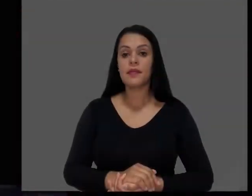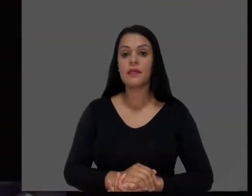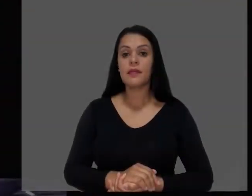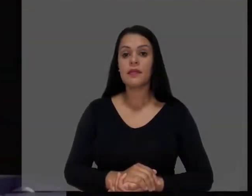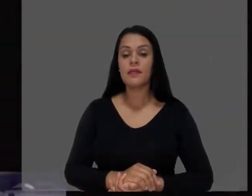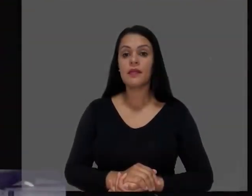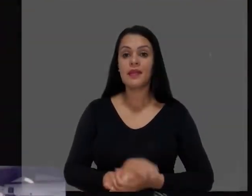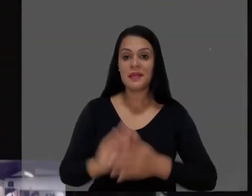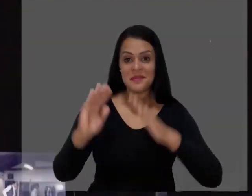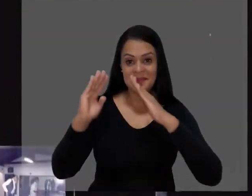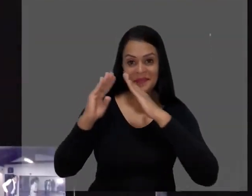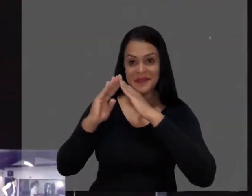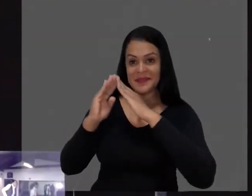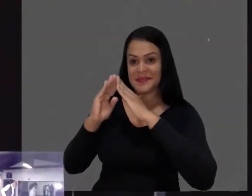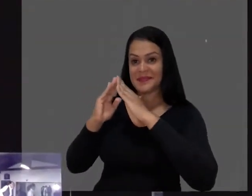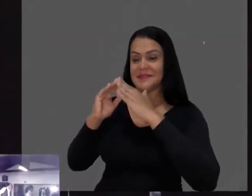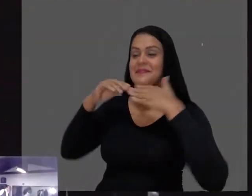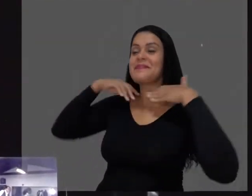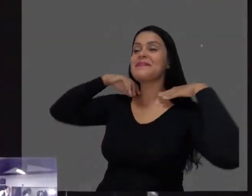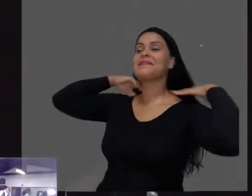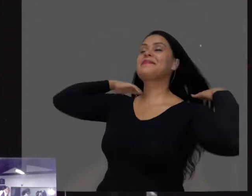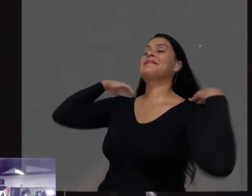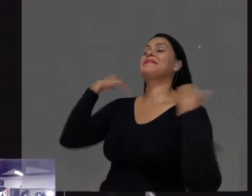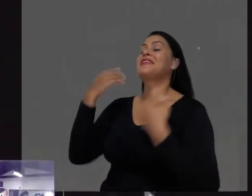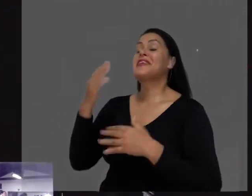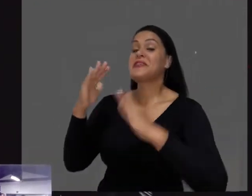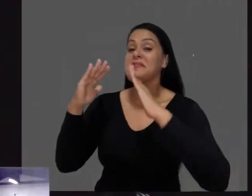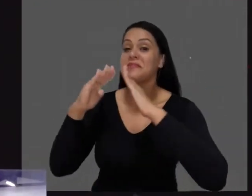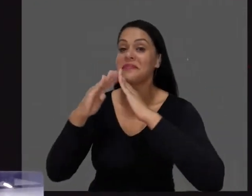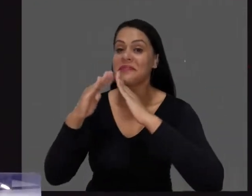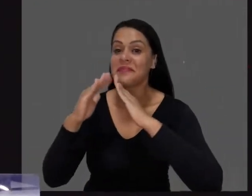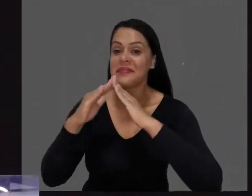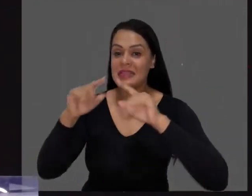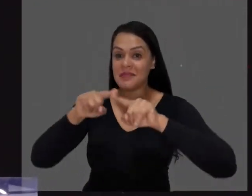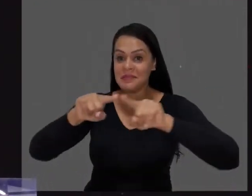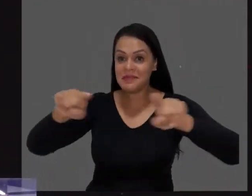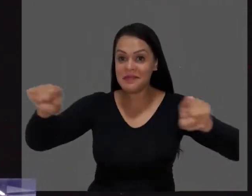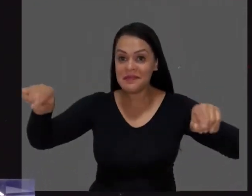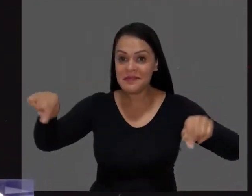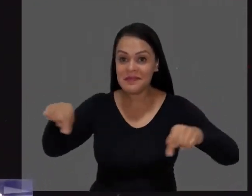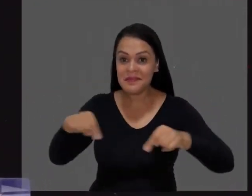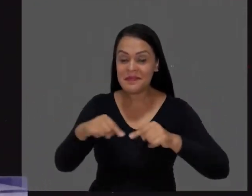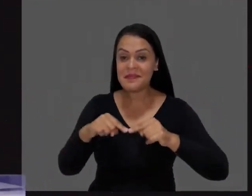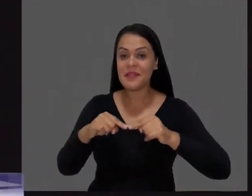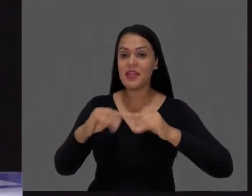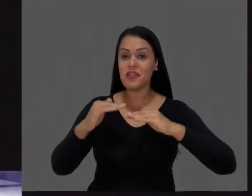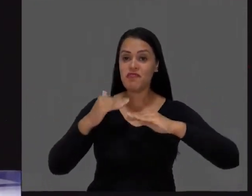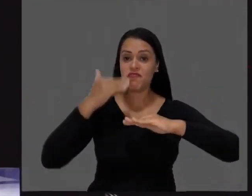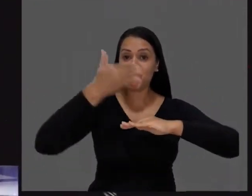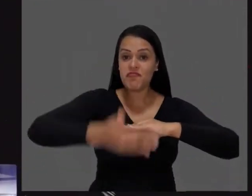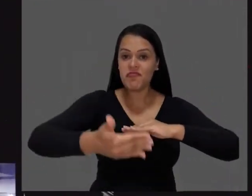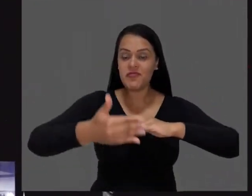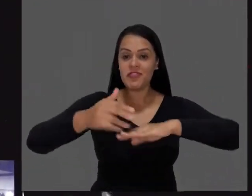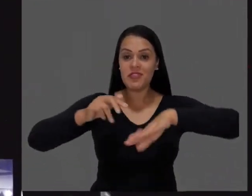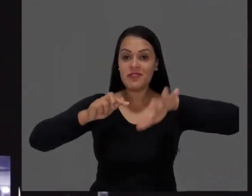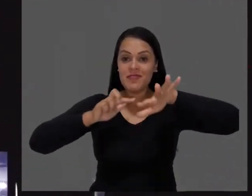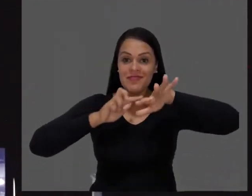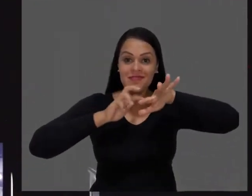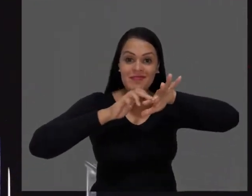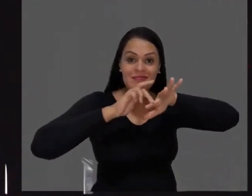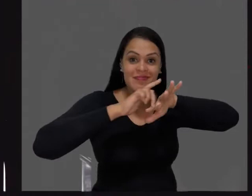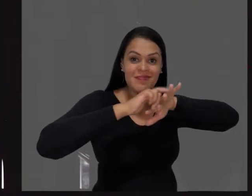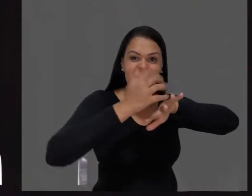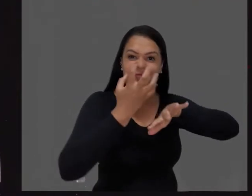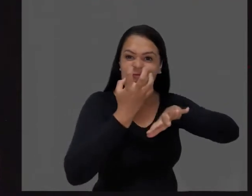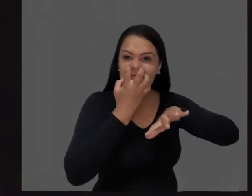A minha casa é assim. Já teve uma casa sobre o terreno. Nos fundos tinha uma escada que levava para um canil com